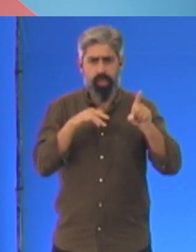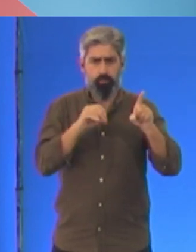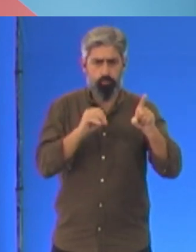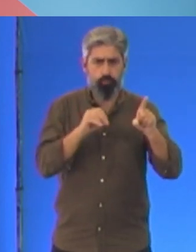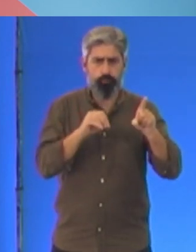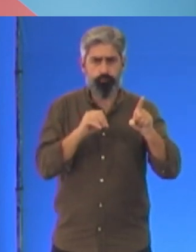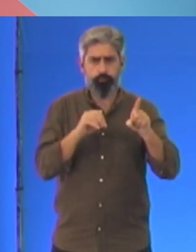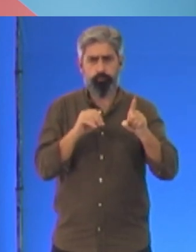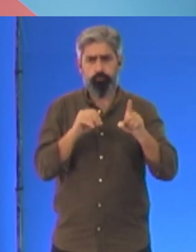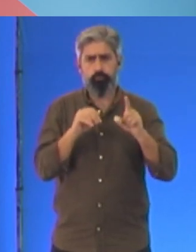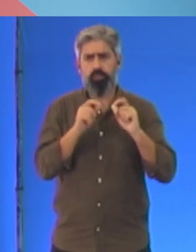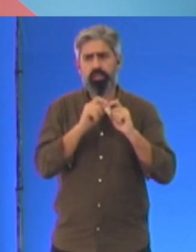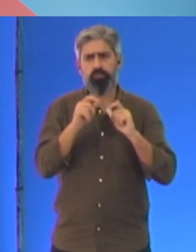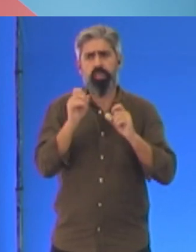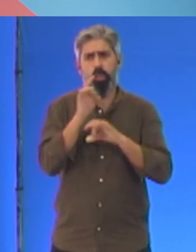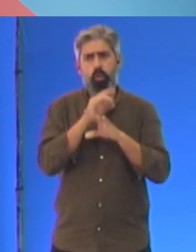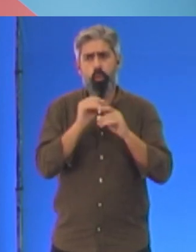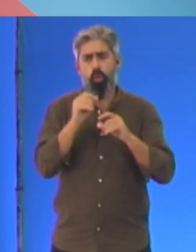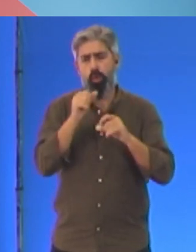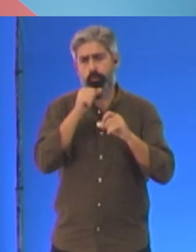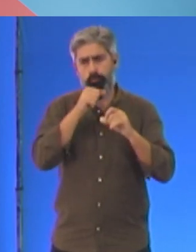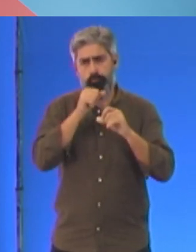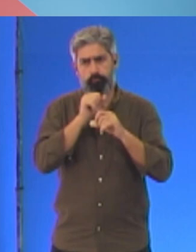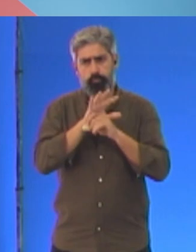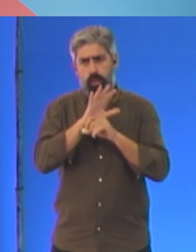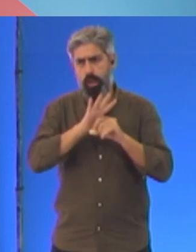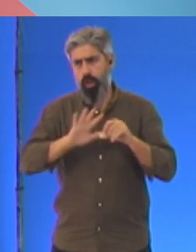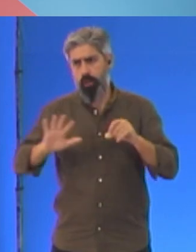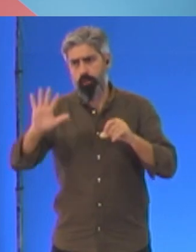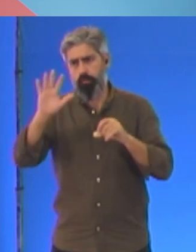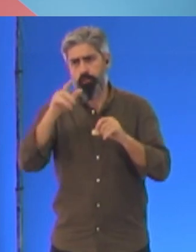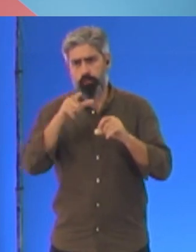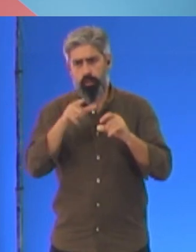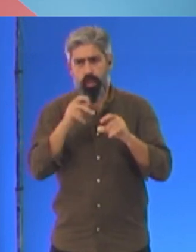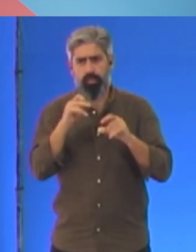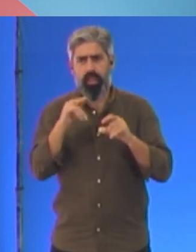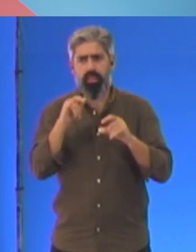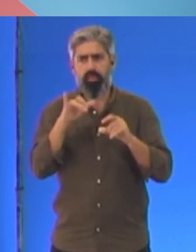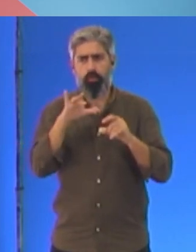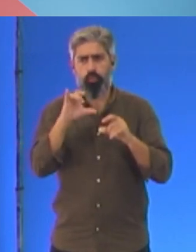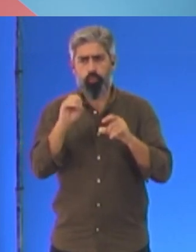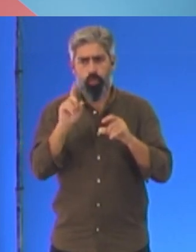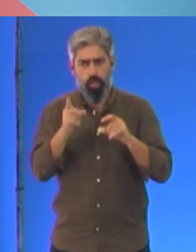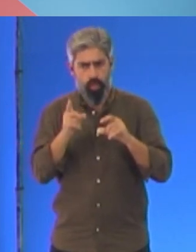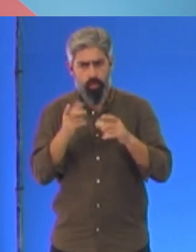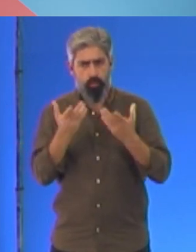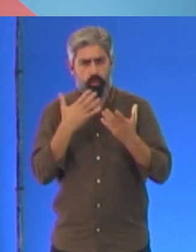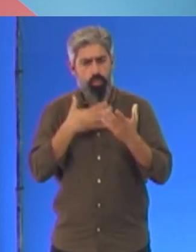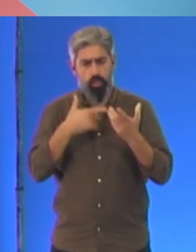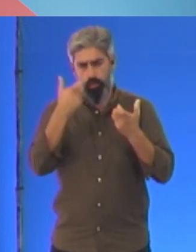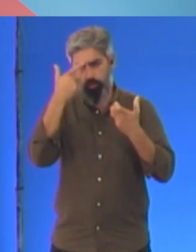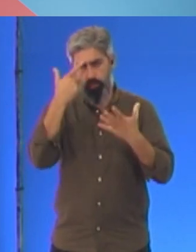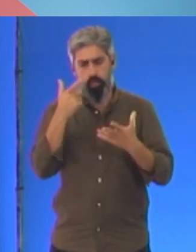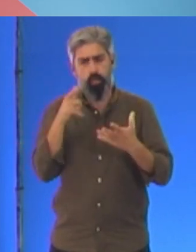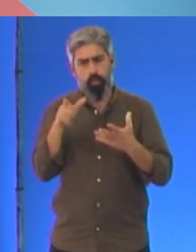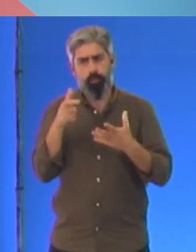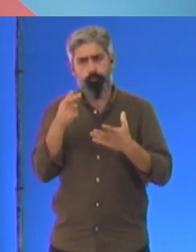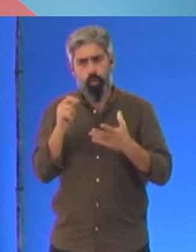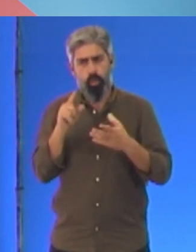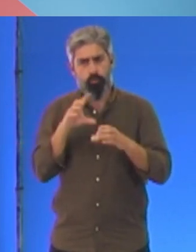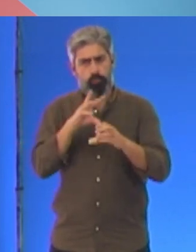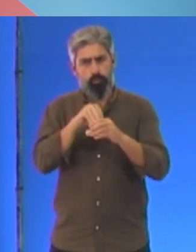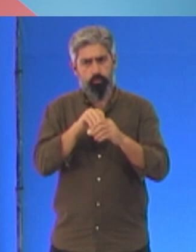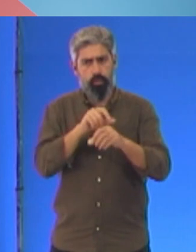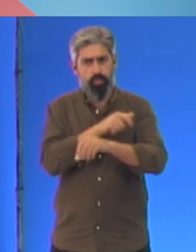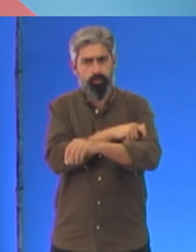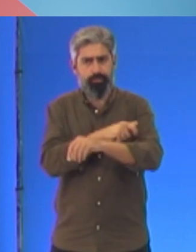do chamado Eis o Atlântico não menos perplexidade causa a integração do bloco numa delegação